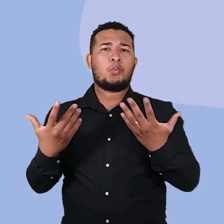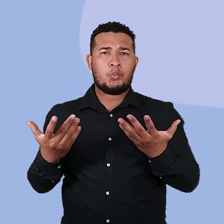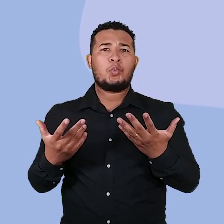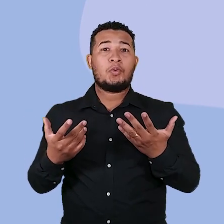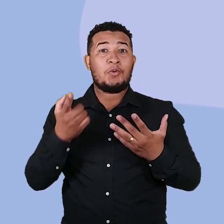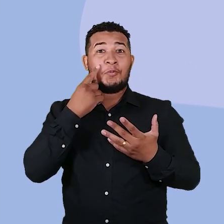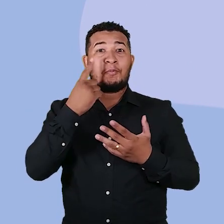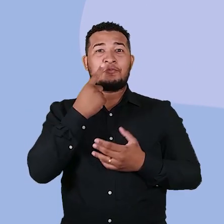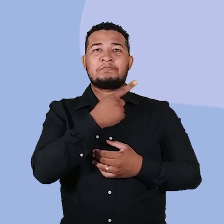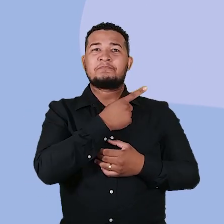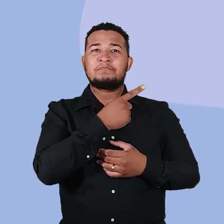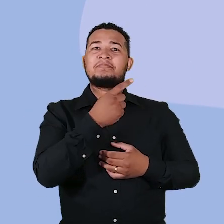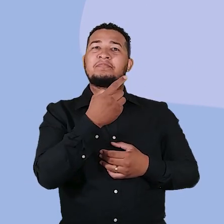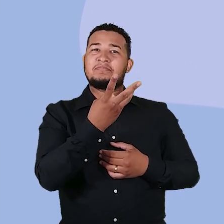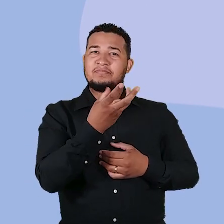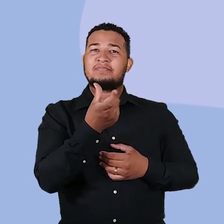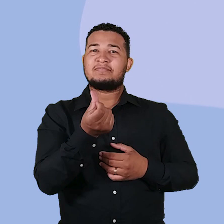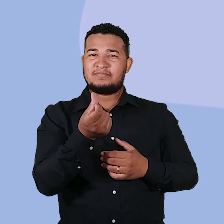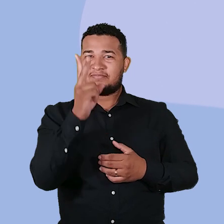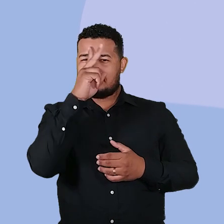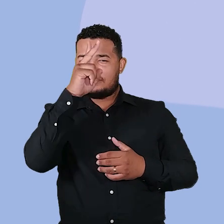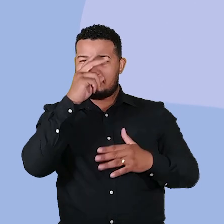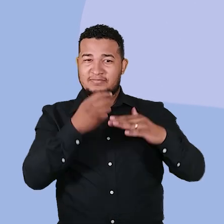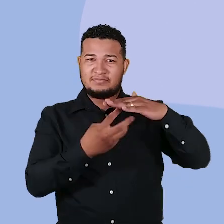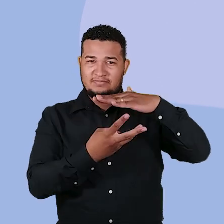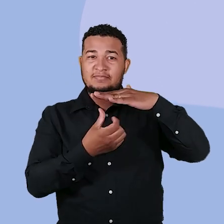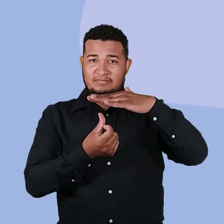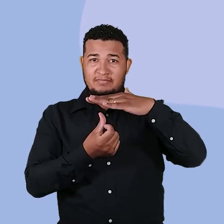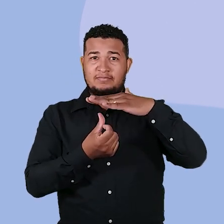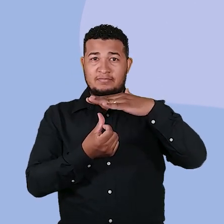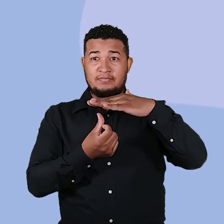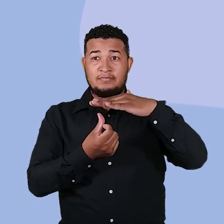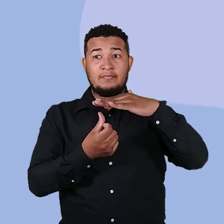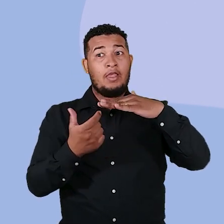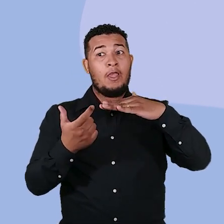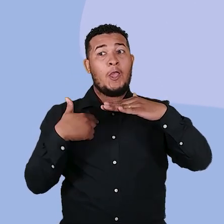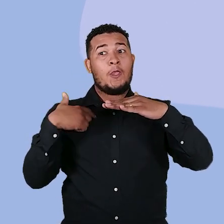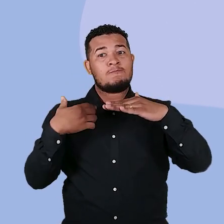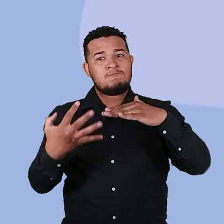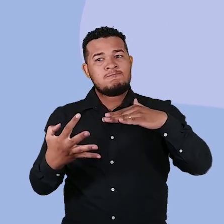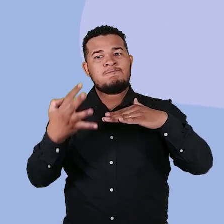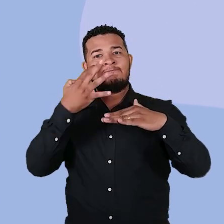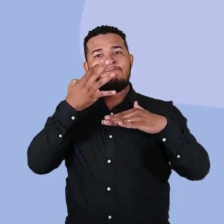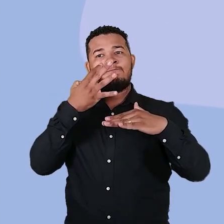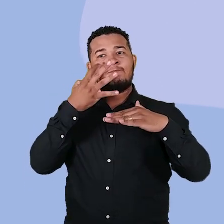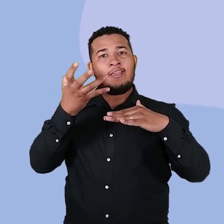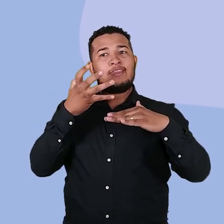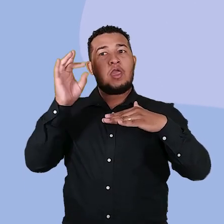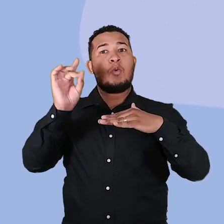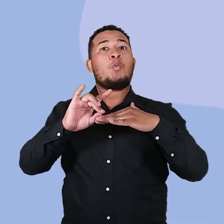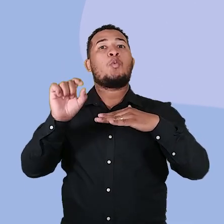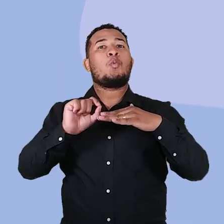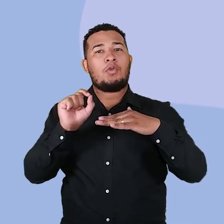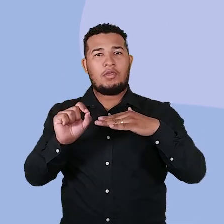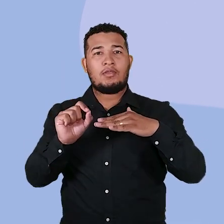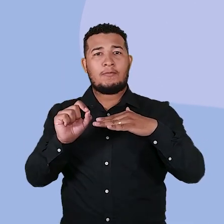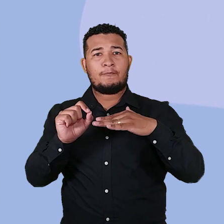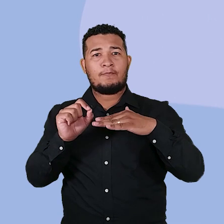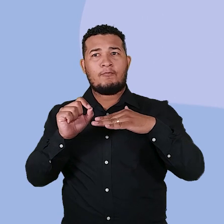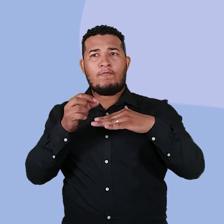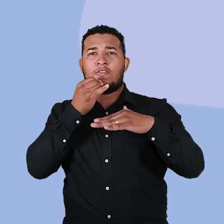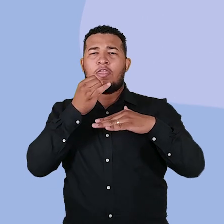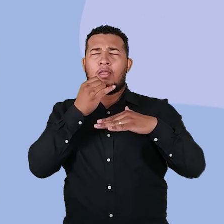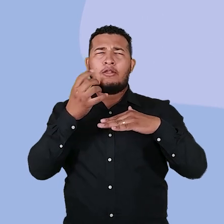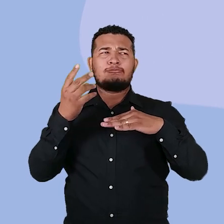quantas opções em olha elas aí ó 36 segunda pergunta quantas opções de